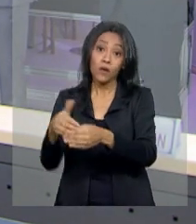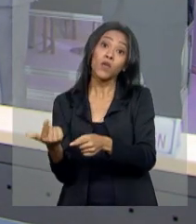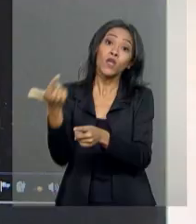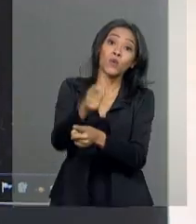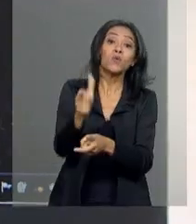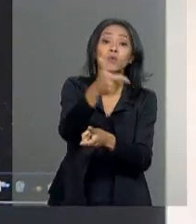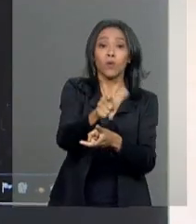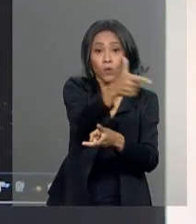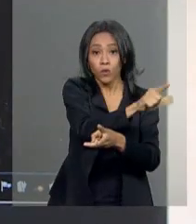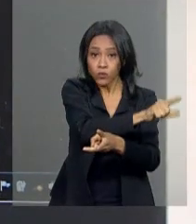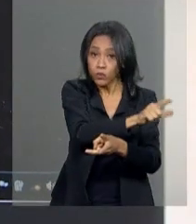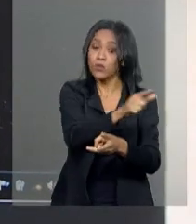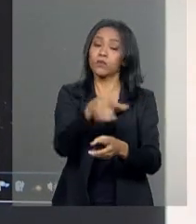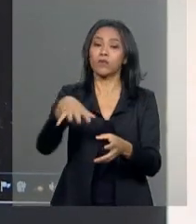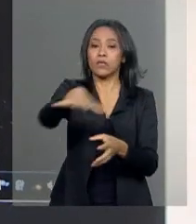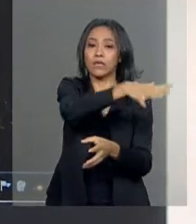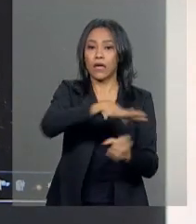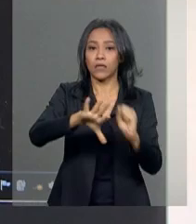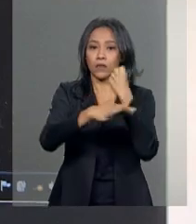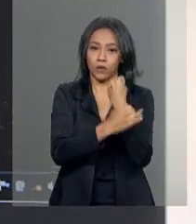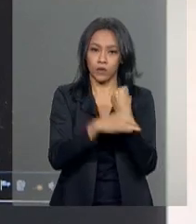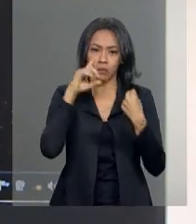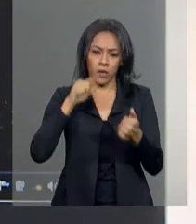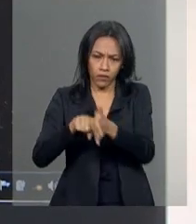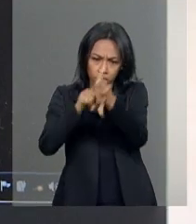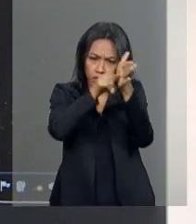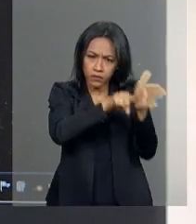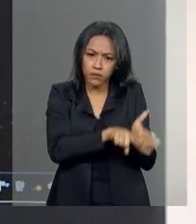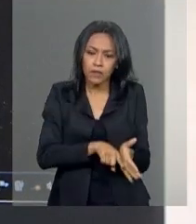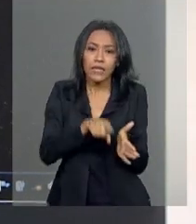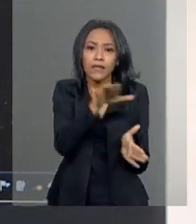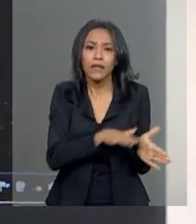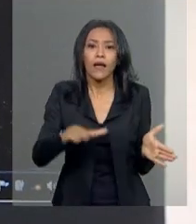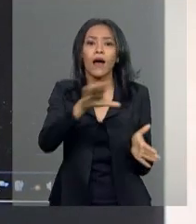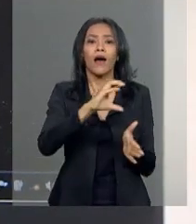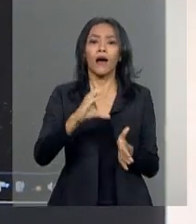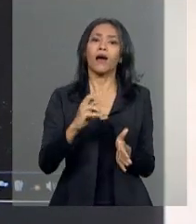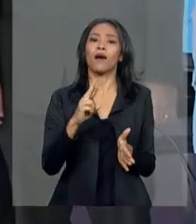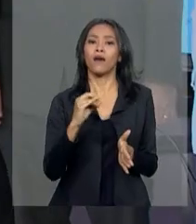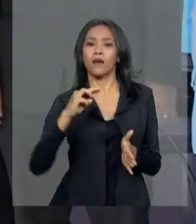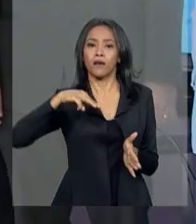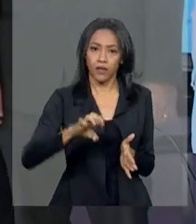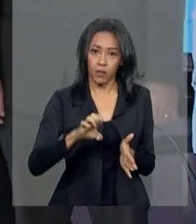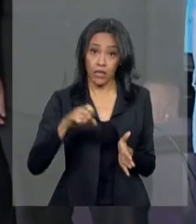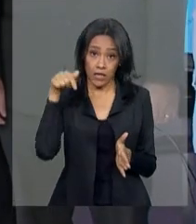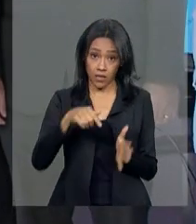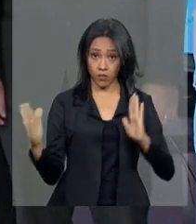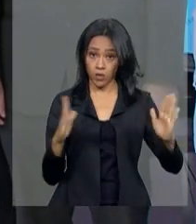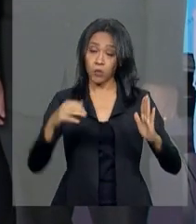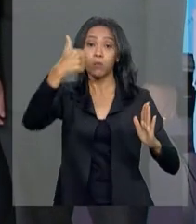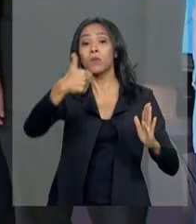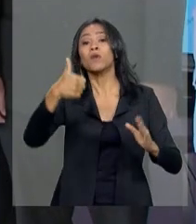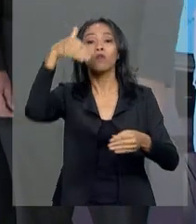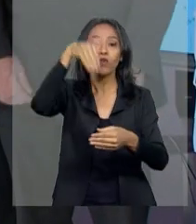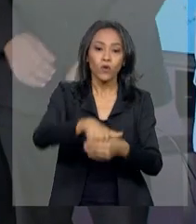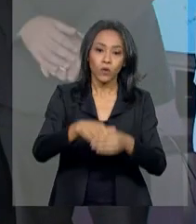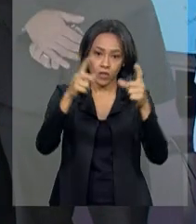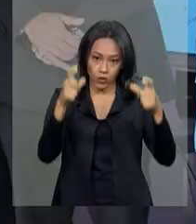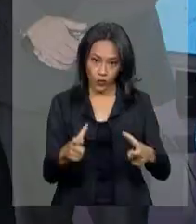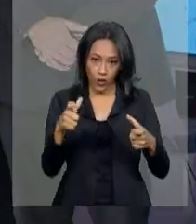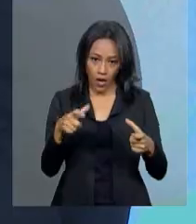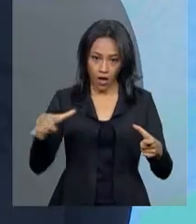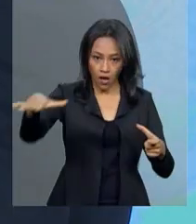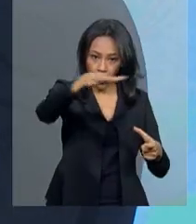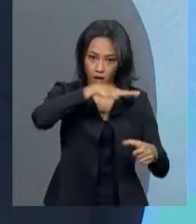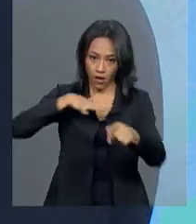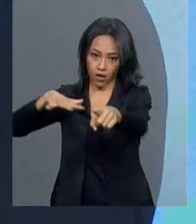Segurança Pública para agilizar a investigação de crimes eleitorais. Durante o primeiro turno, o Centro Integrado funciona de